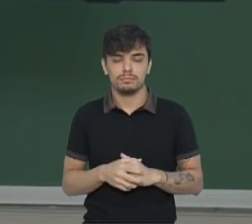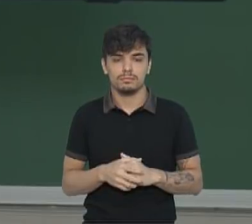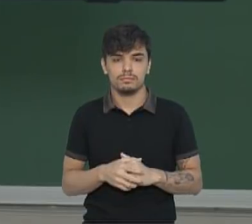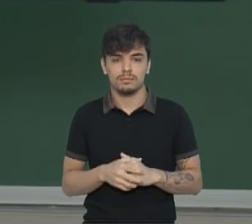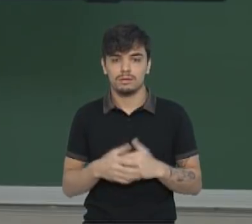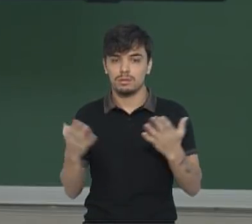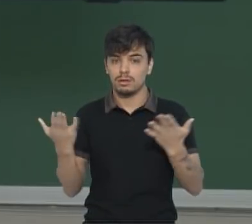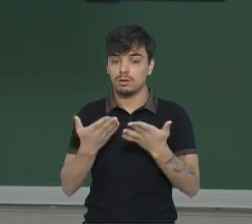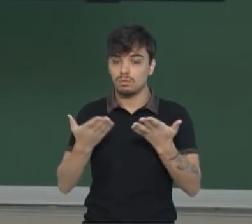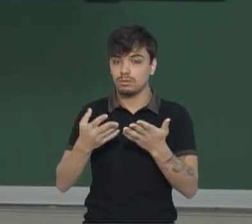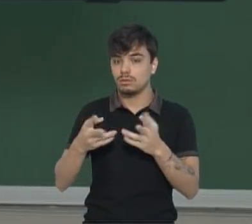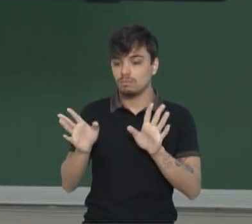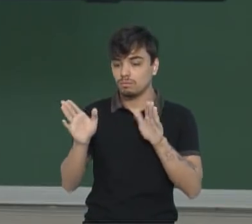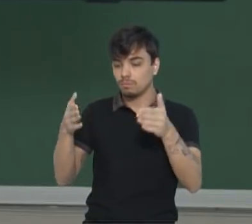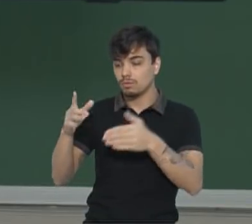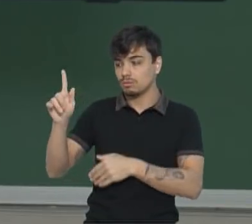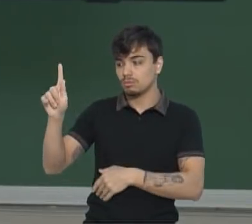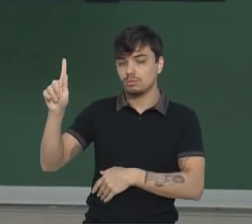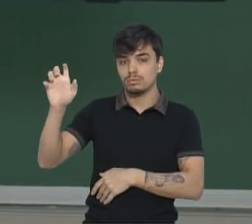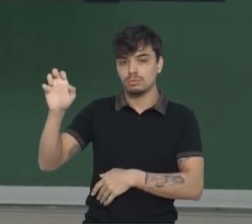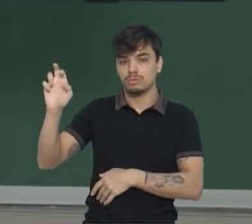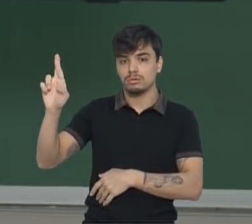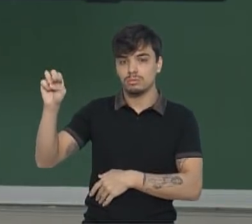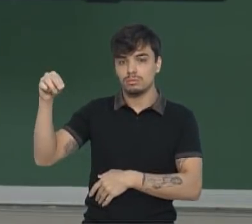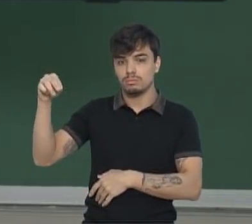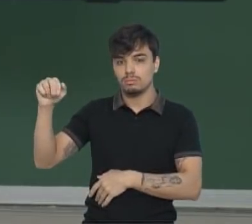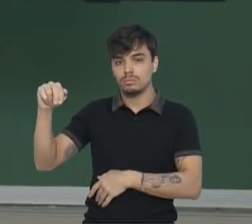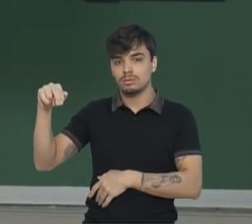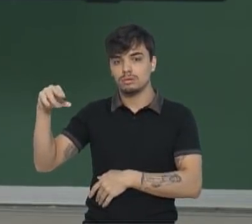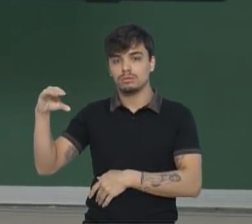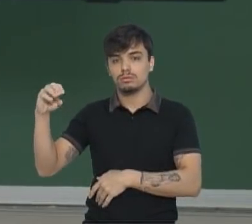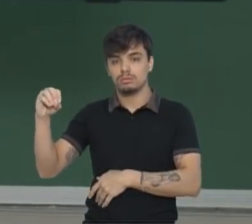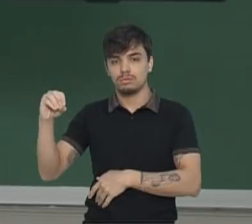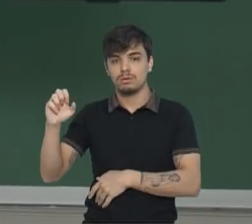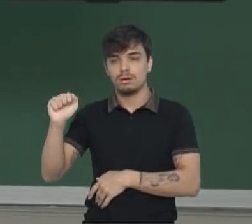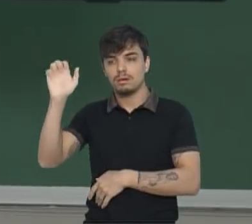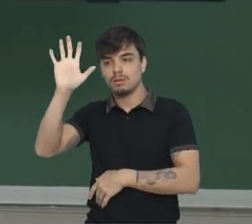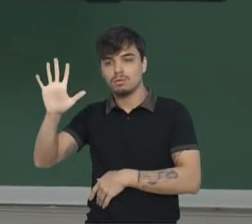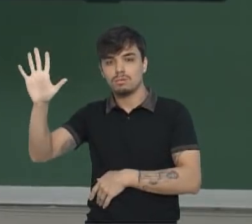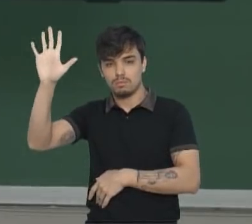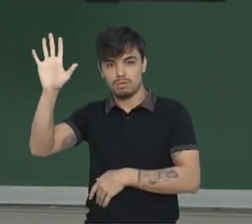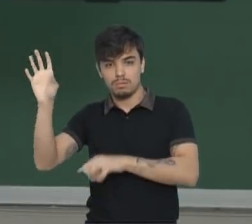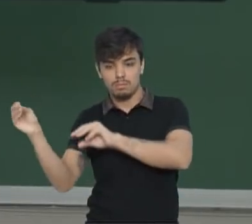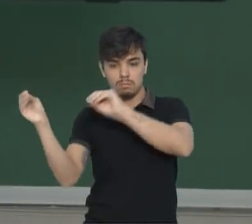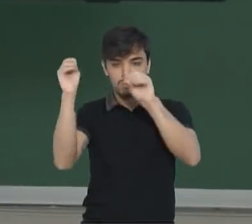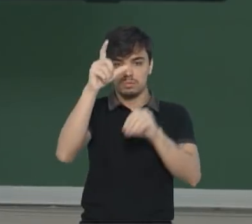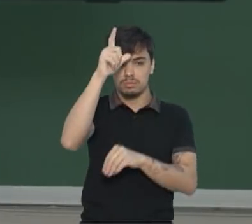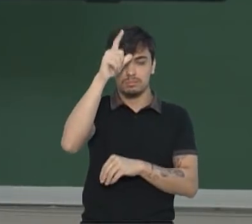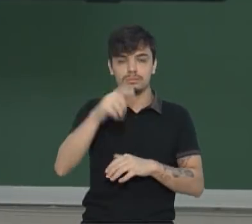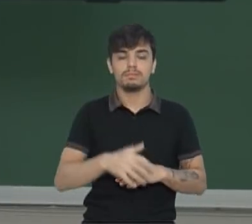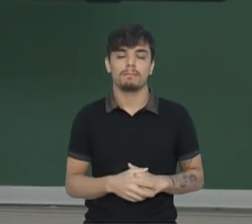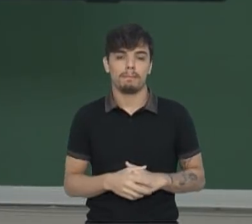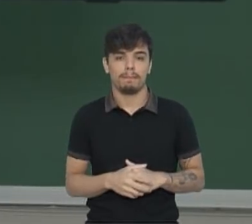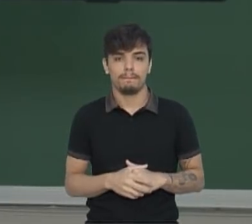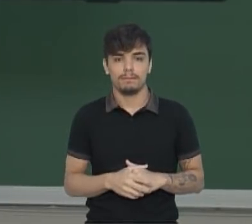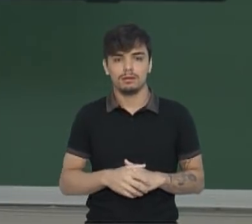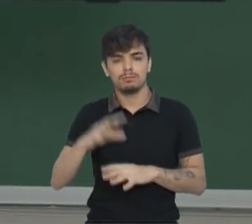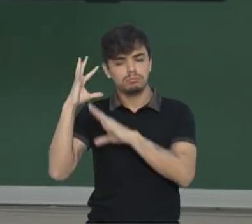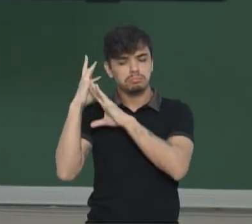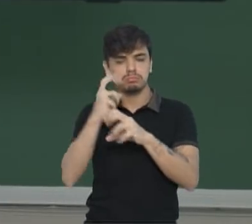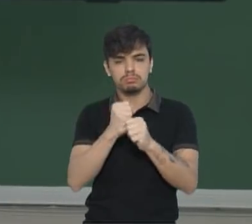ver os germânicos, né, os que têm uma tradição germânica. Então aqui relembrando a aula anterior